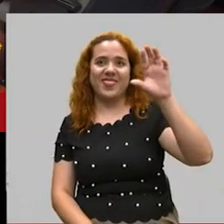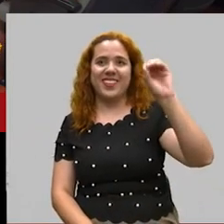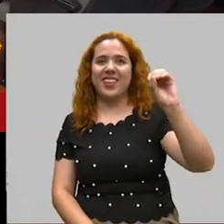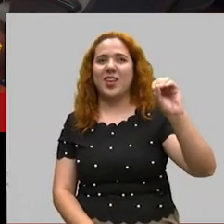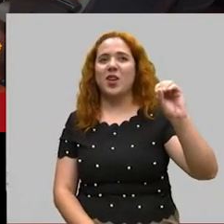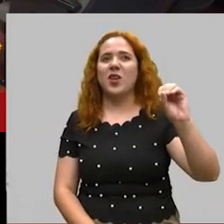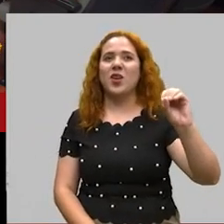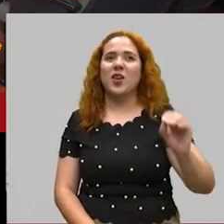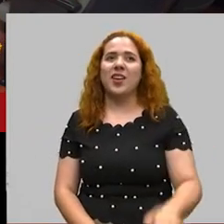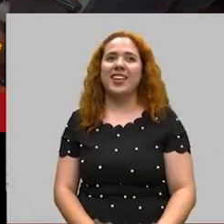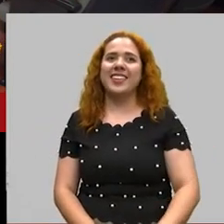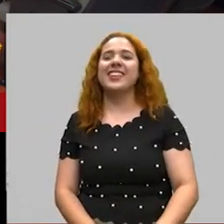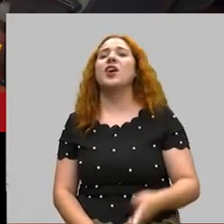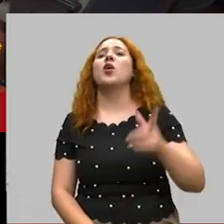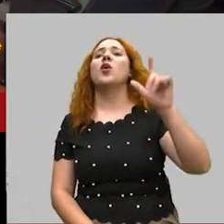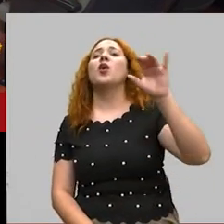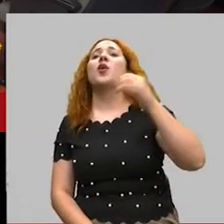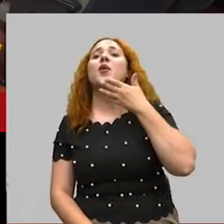bem aí